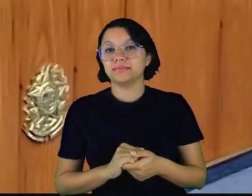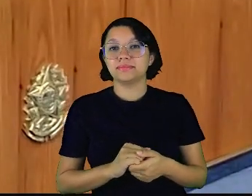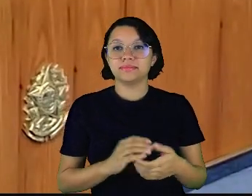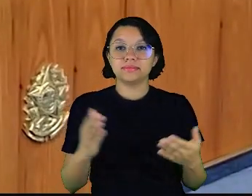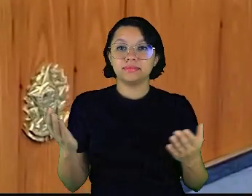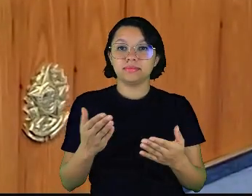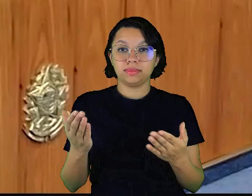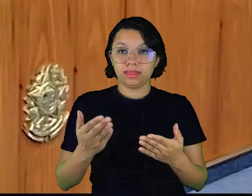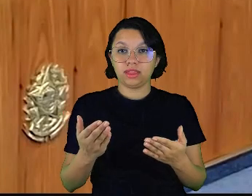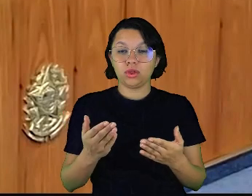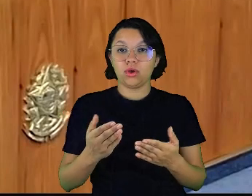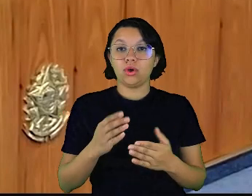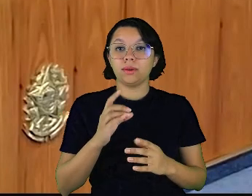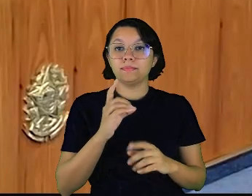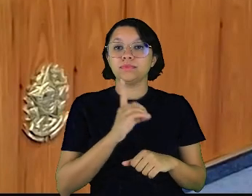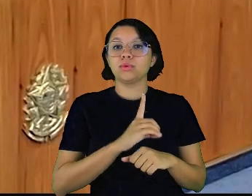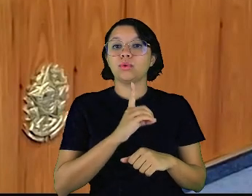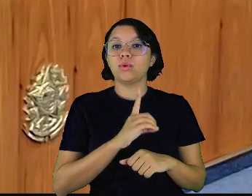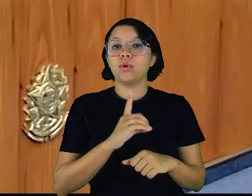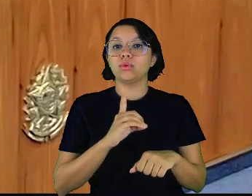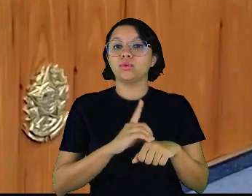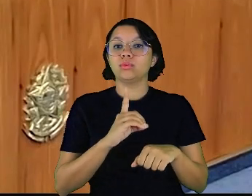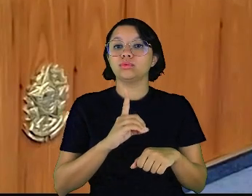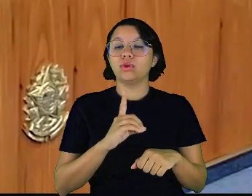Passo a palavra à doutora Beatriz.